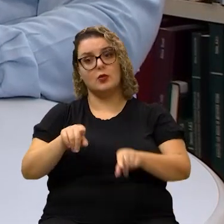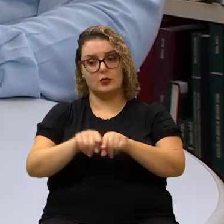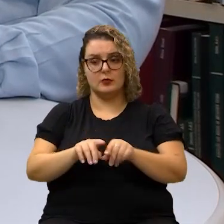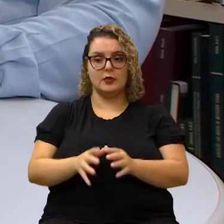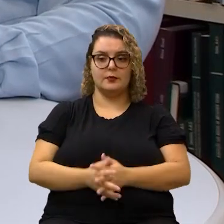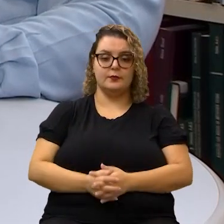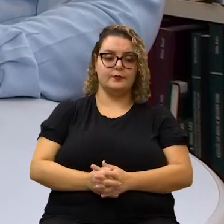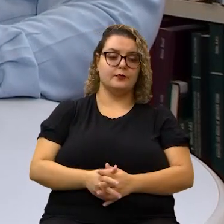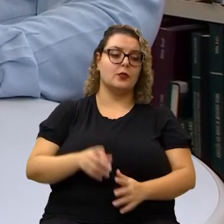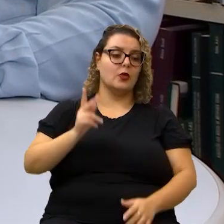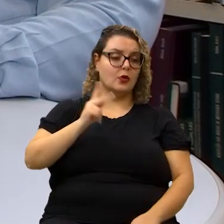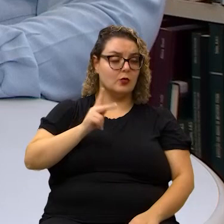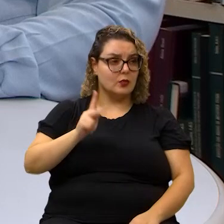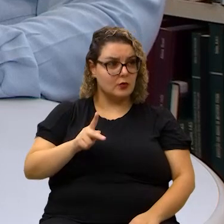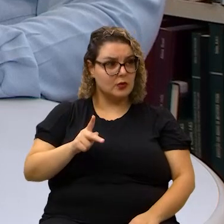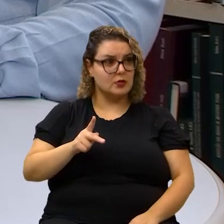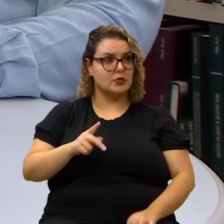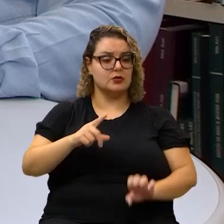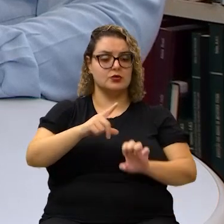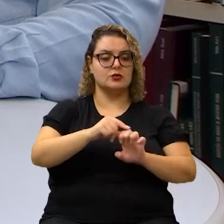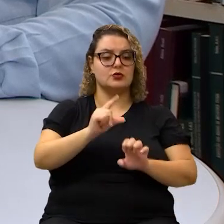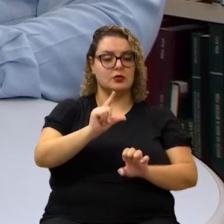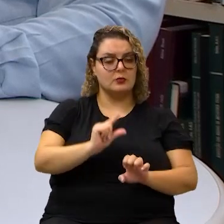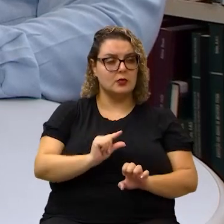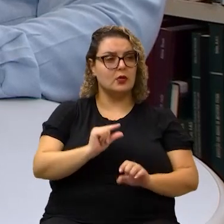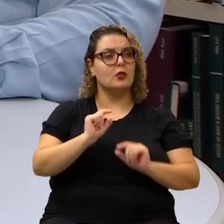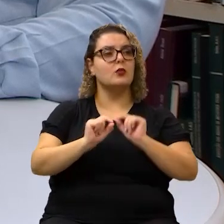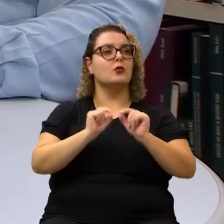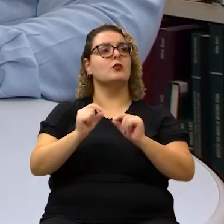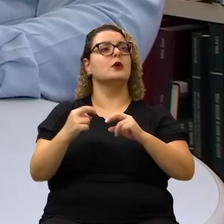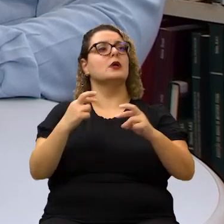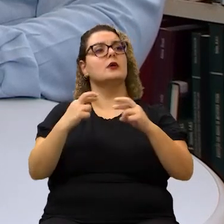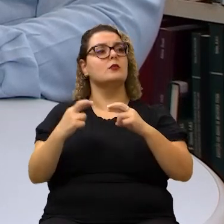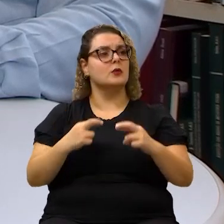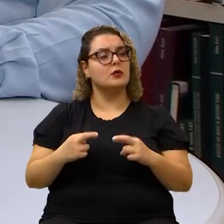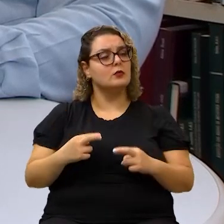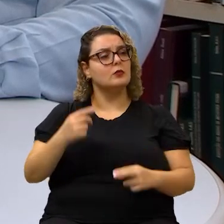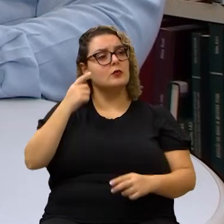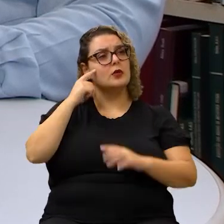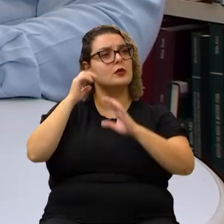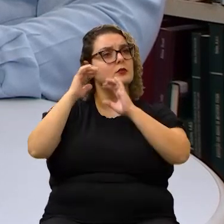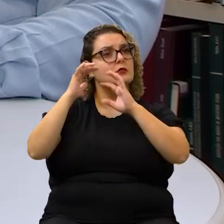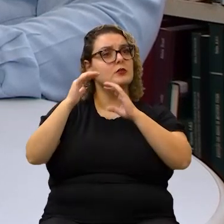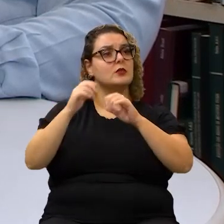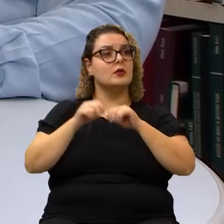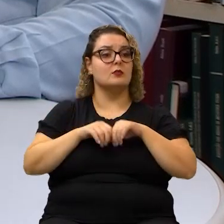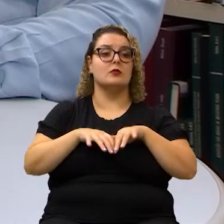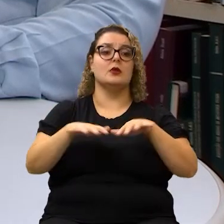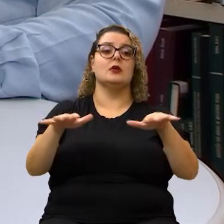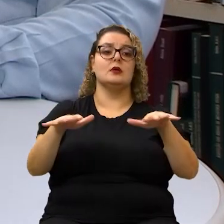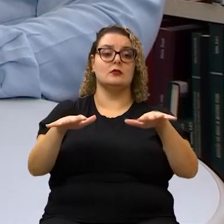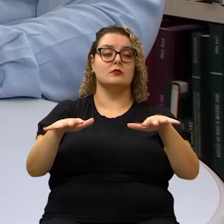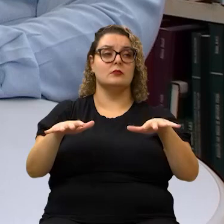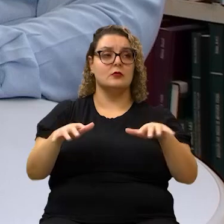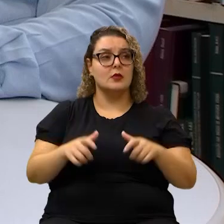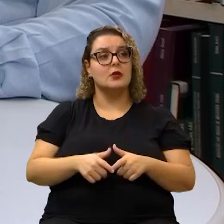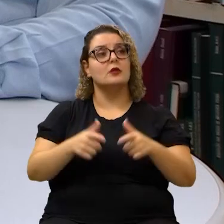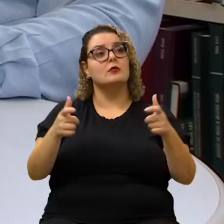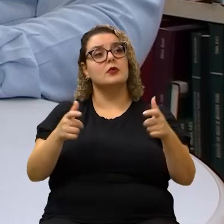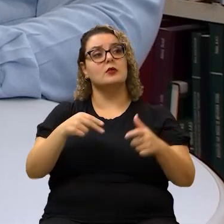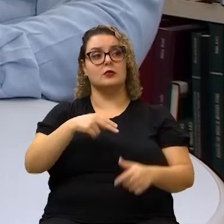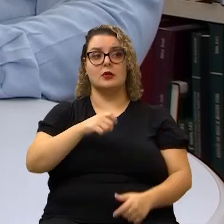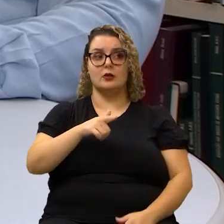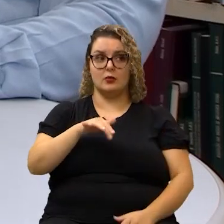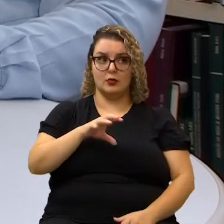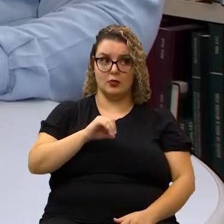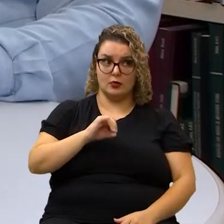também. E professor, no caso de microempresa, o que deve ser levado em consideração para pensar em expandir o negócio, em ampliar o